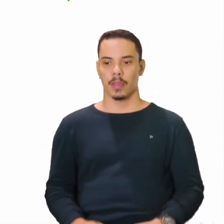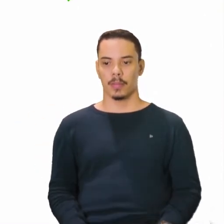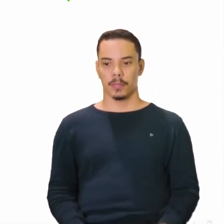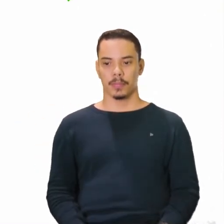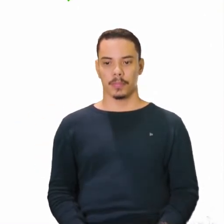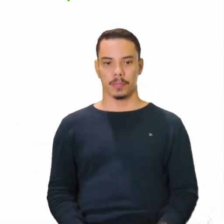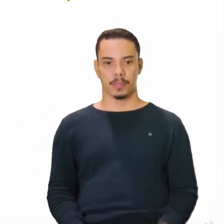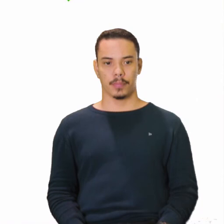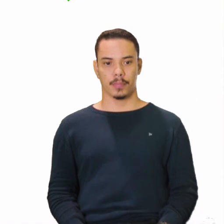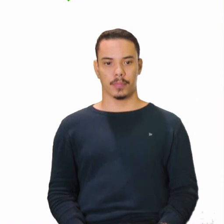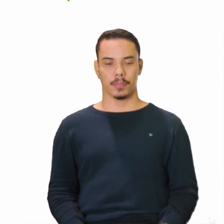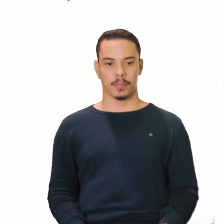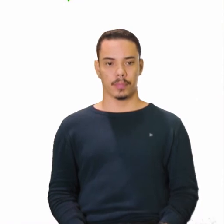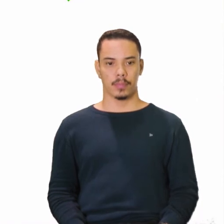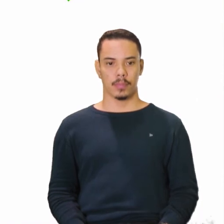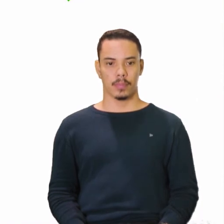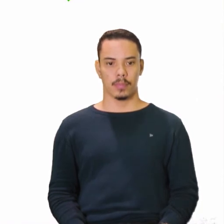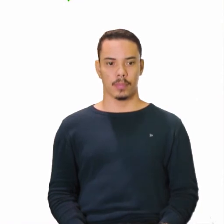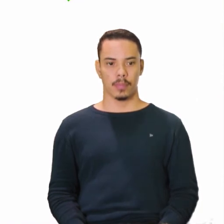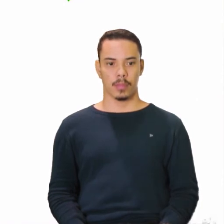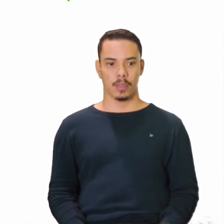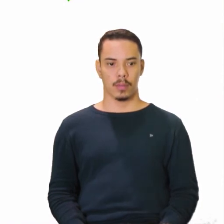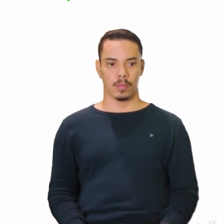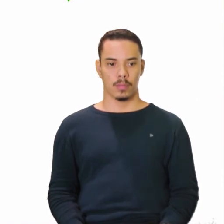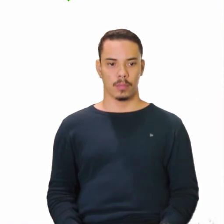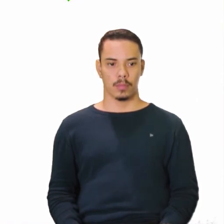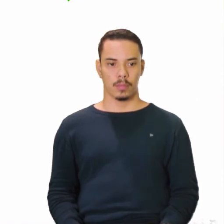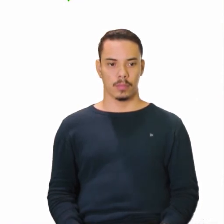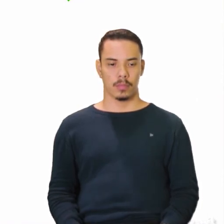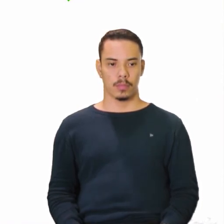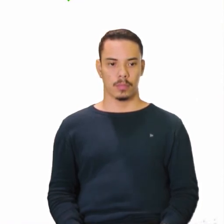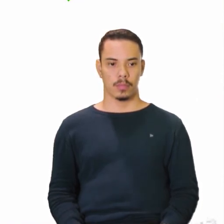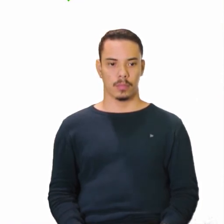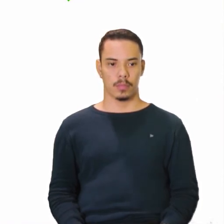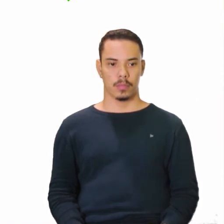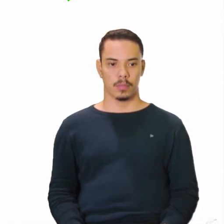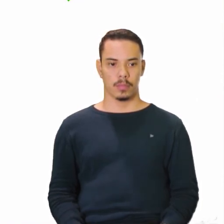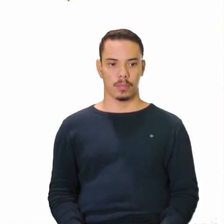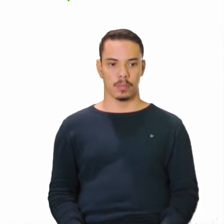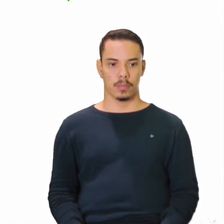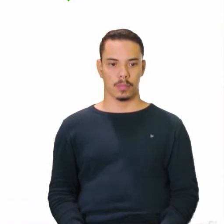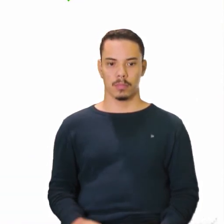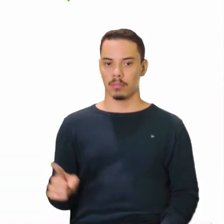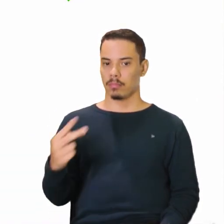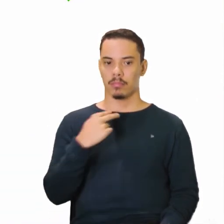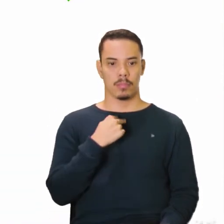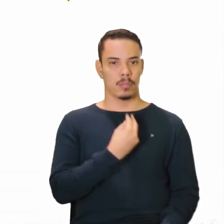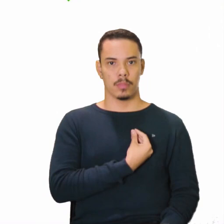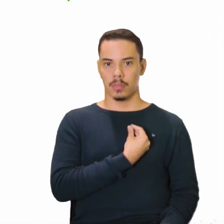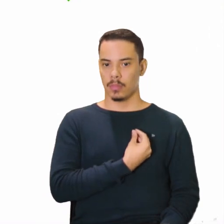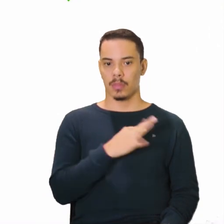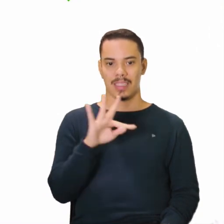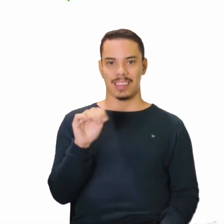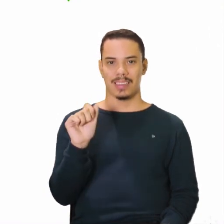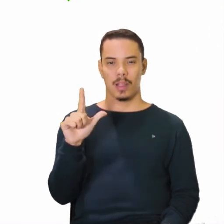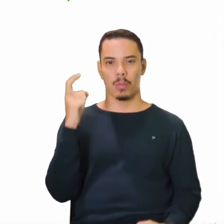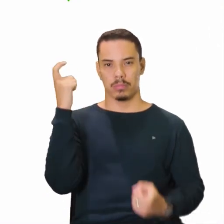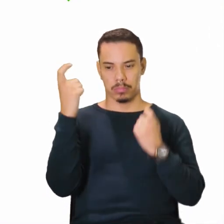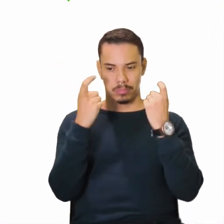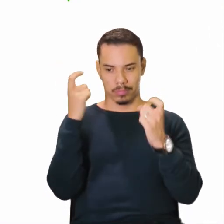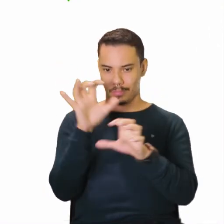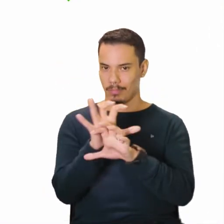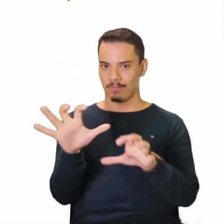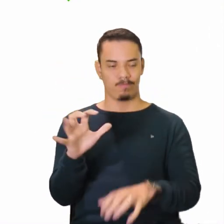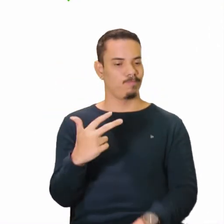não diga semelhante coisa. E tal e tais, ele não pode viver com tal